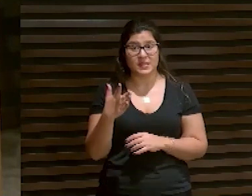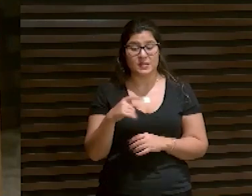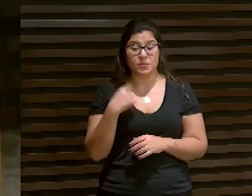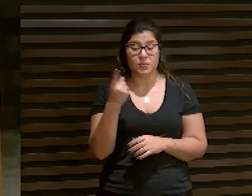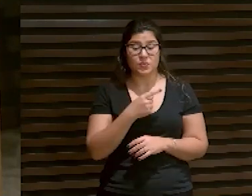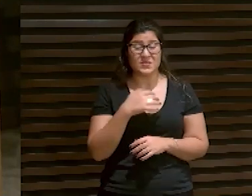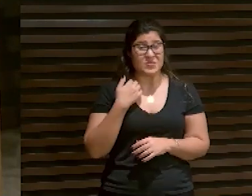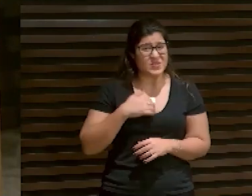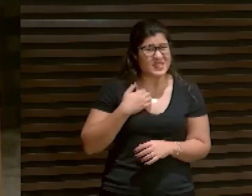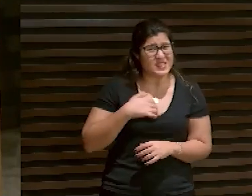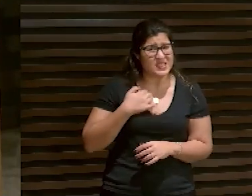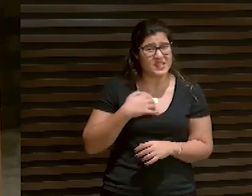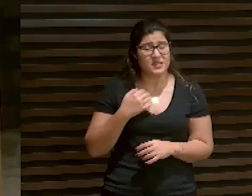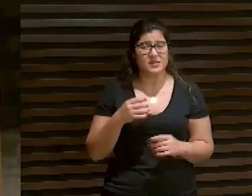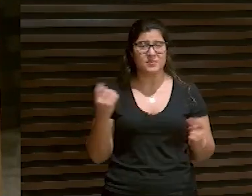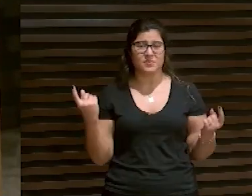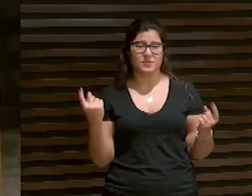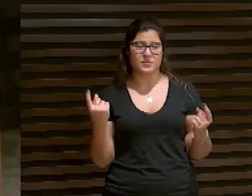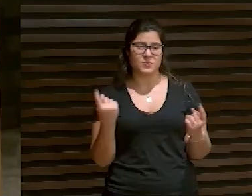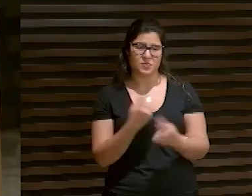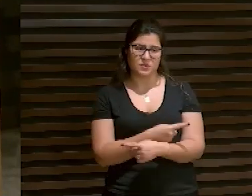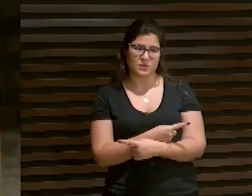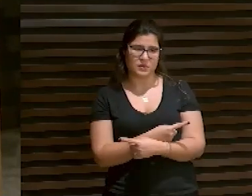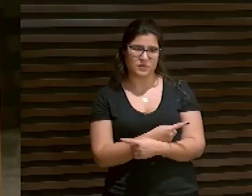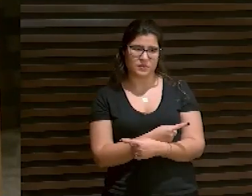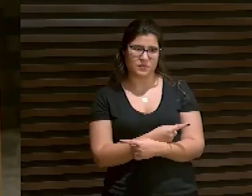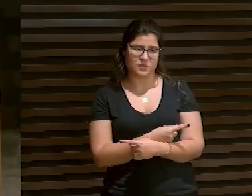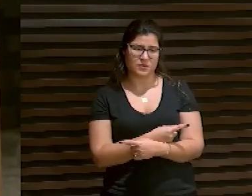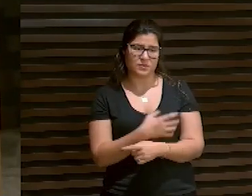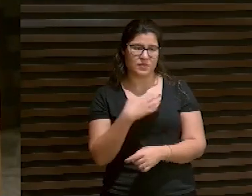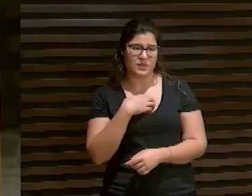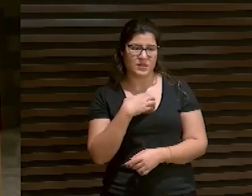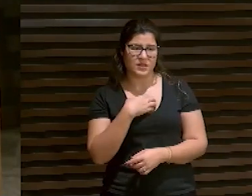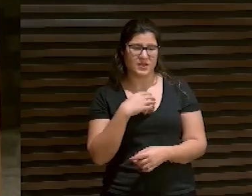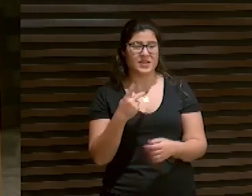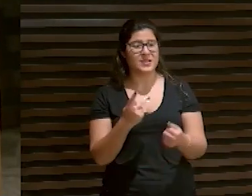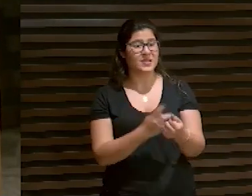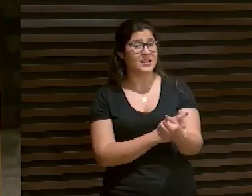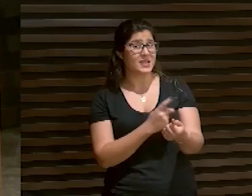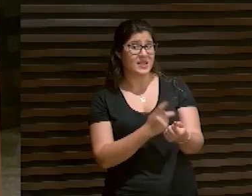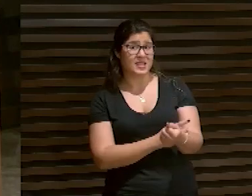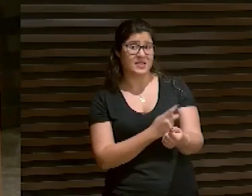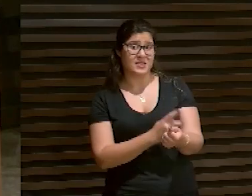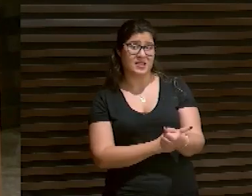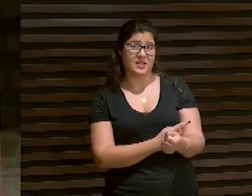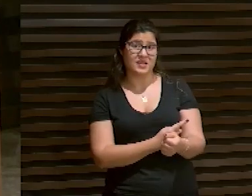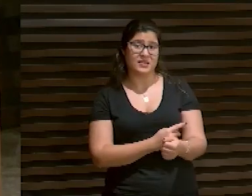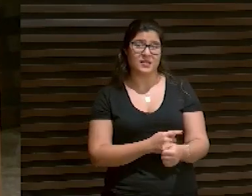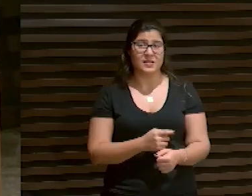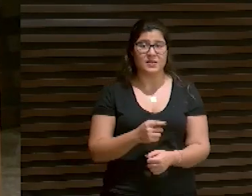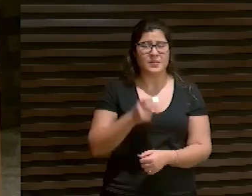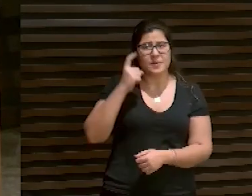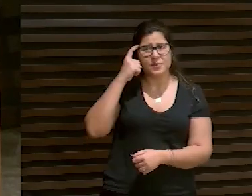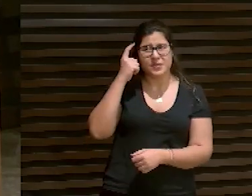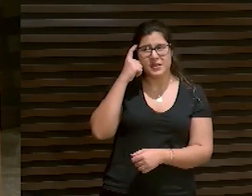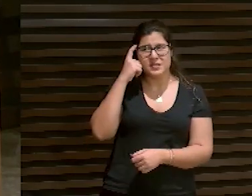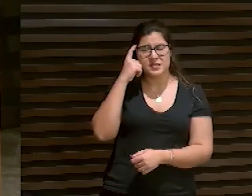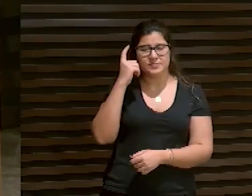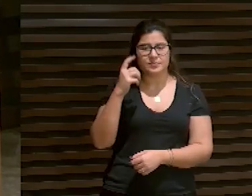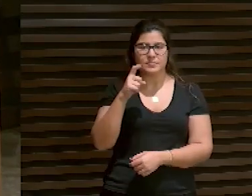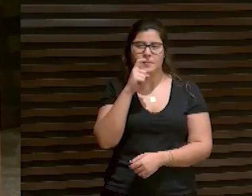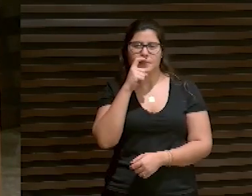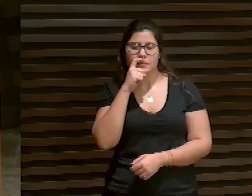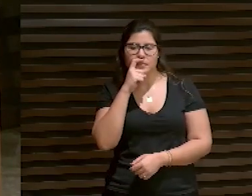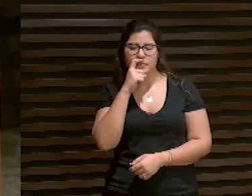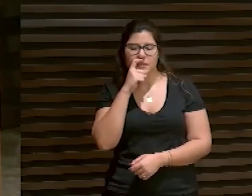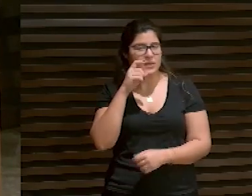de forma incorreta. Pensa, por exemplo, quando uma criança ela desobedece o pai em público. Já percebeu que o pai ele fica mais irritado quando a